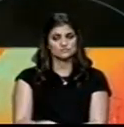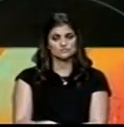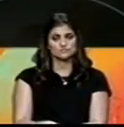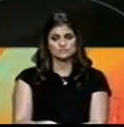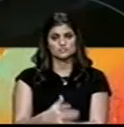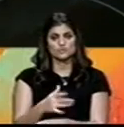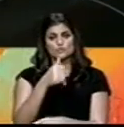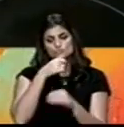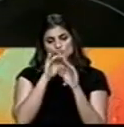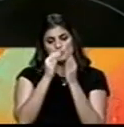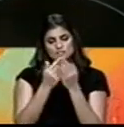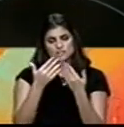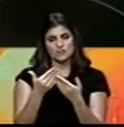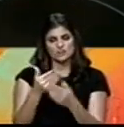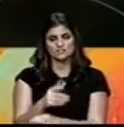colocamos tomate.